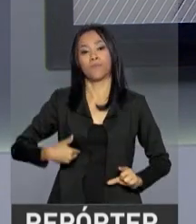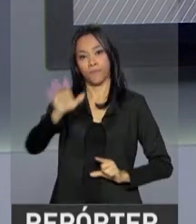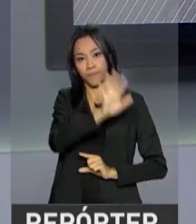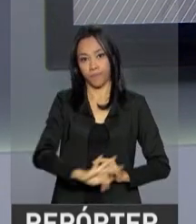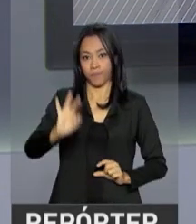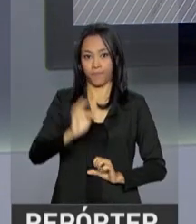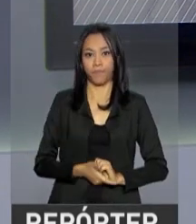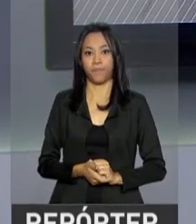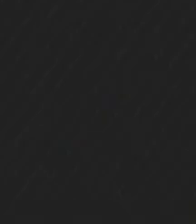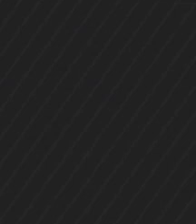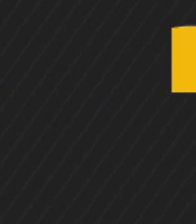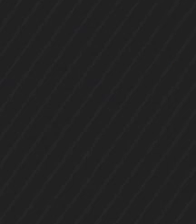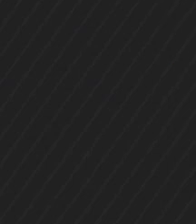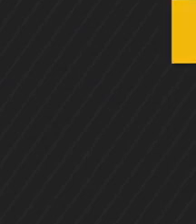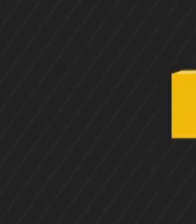federal